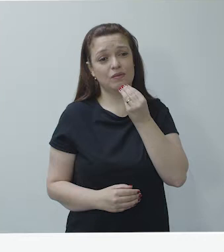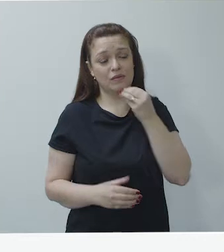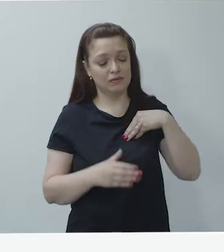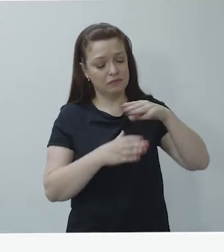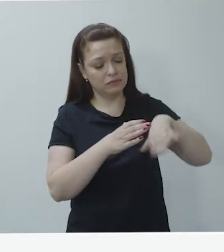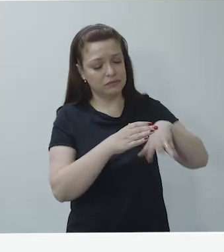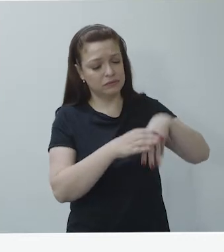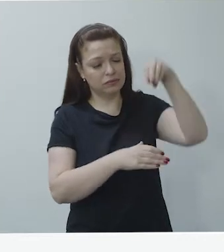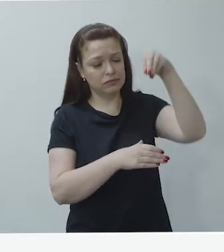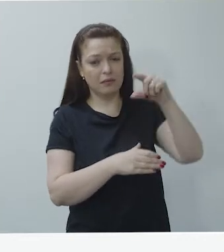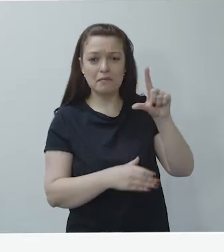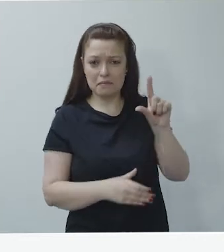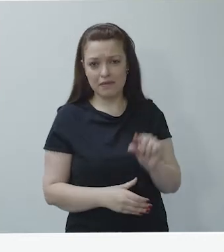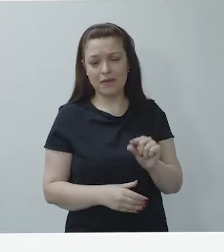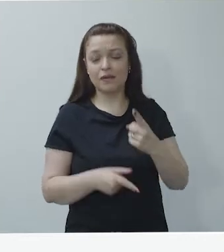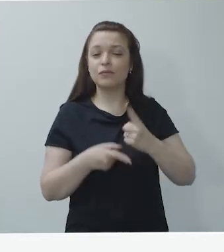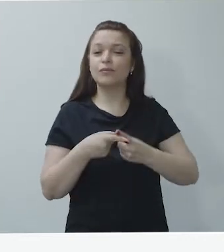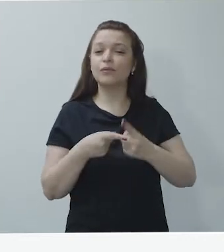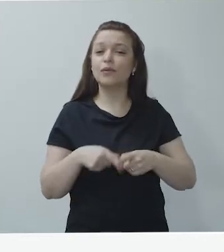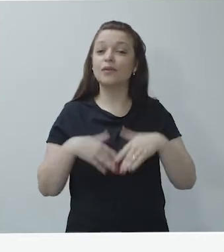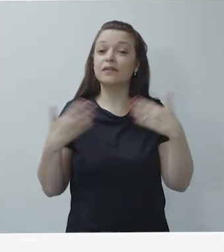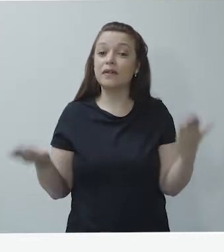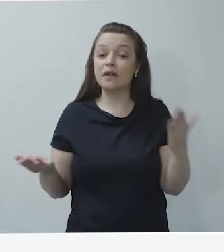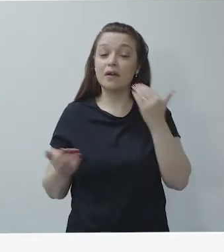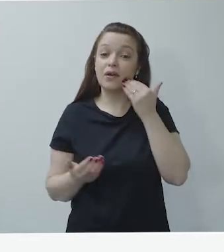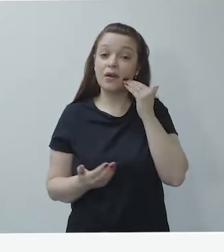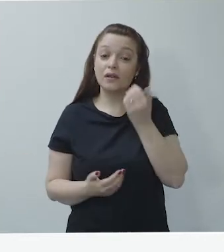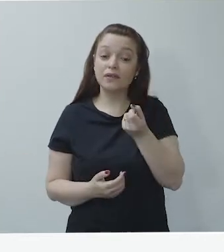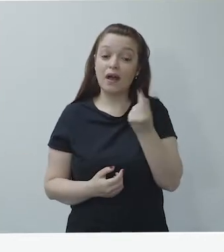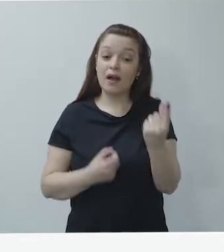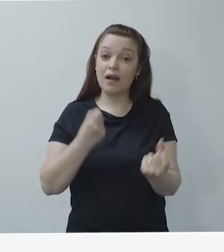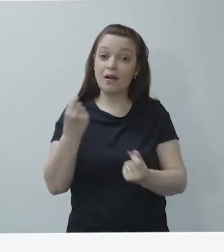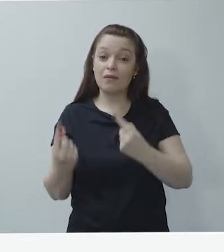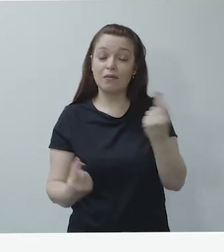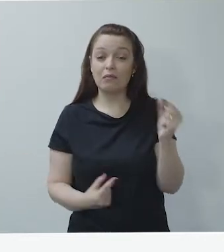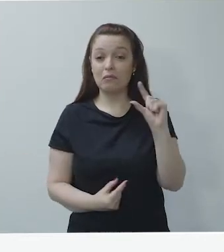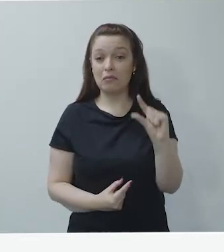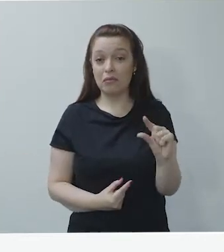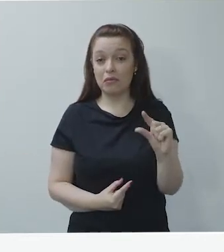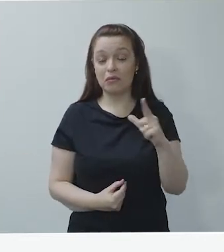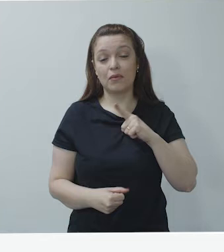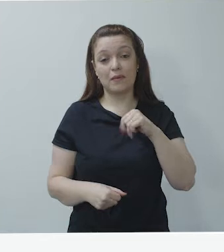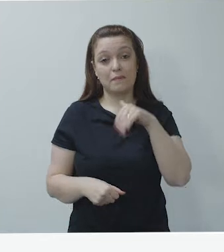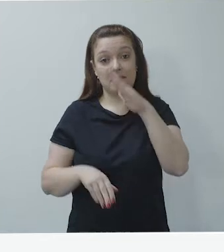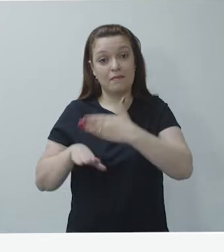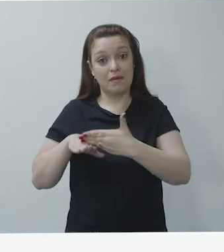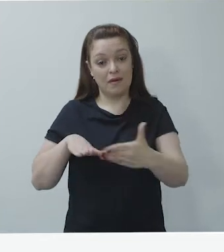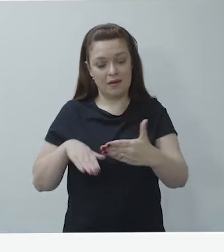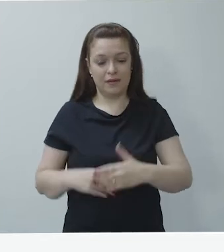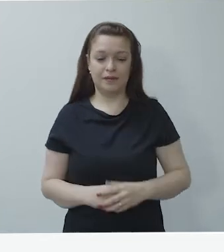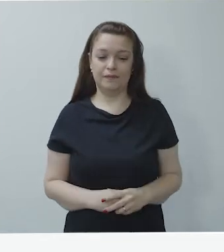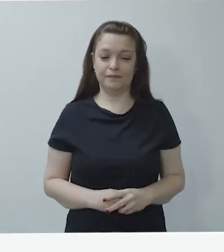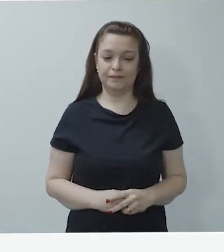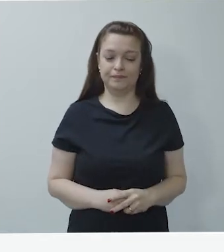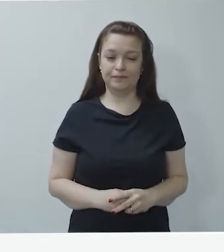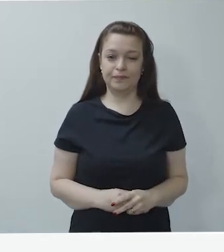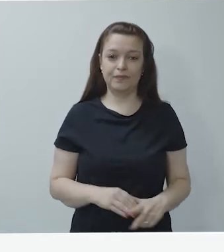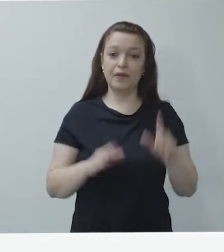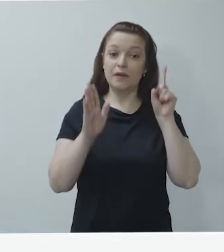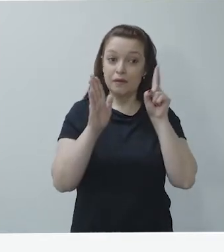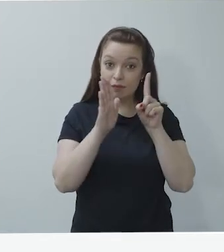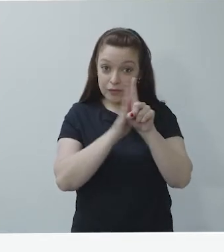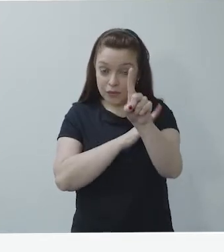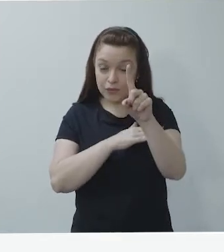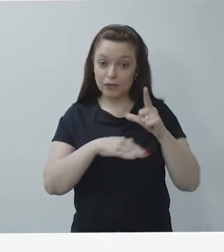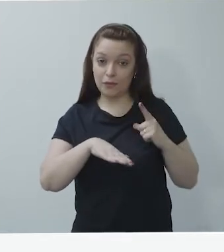menos chance de ser sorteada. Por que será? Porque tem menos bolinhas cor-de-rosa. E